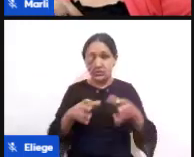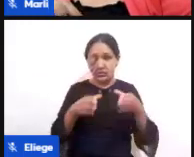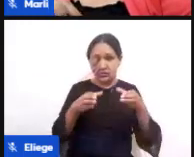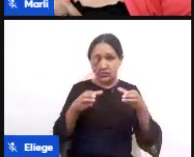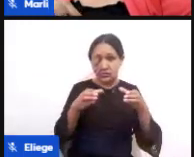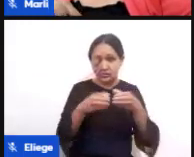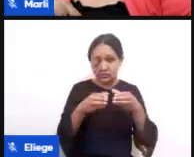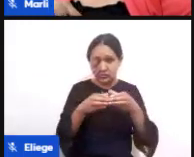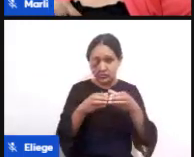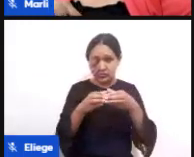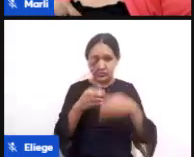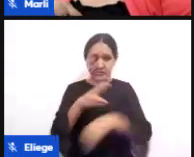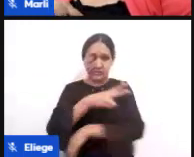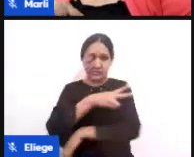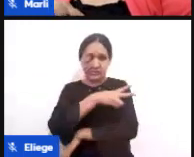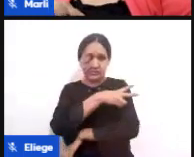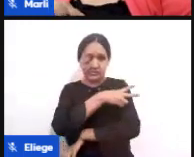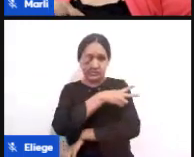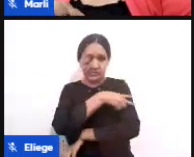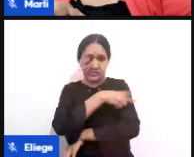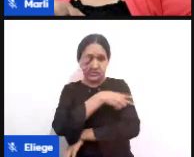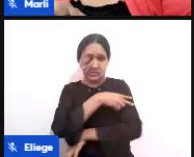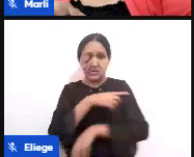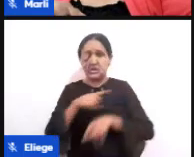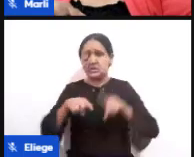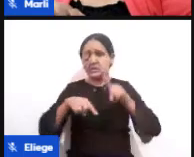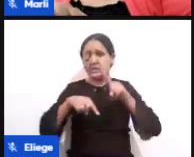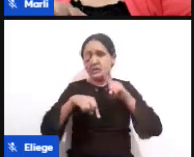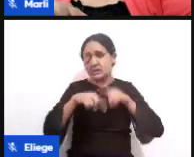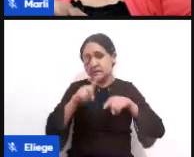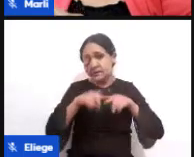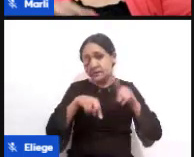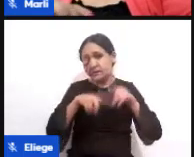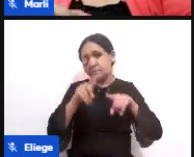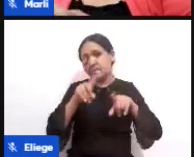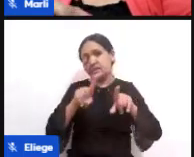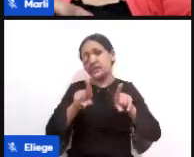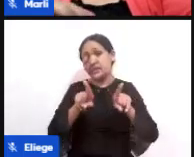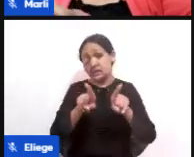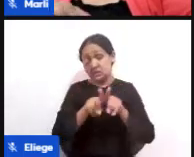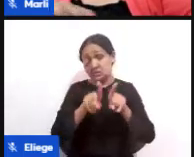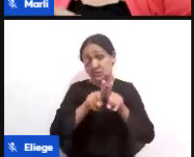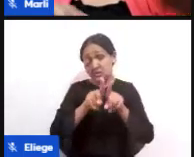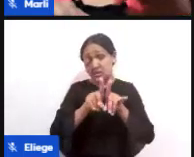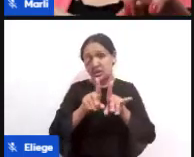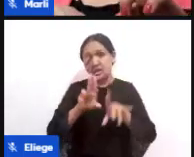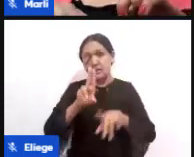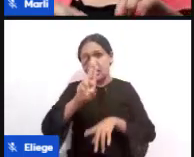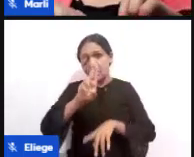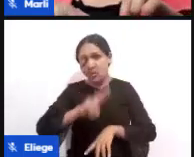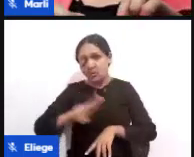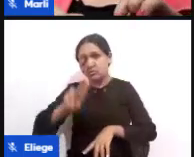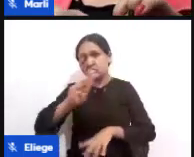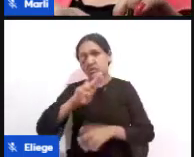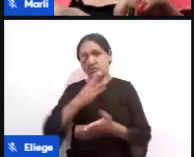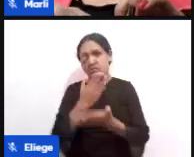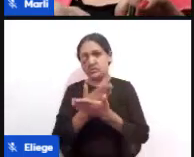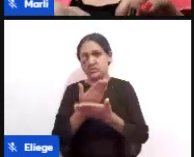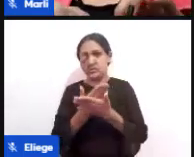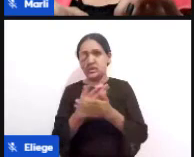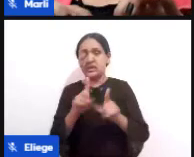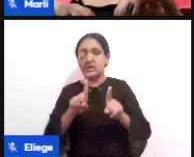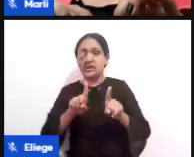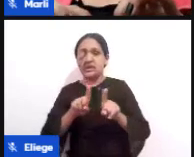vocês vão... E alguns materiais que também a gente deixa para estudo, para complementar. E o nosso e-mail,